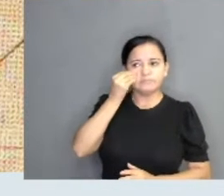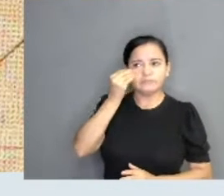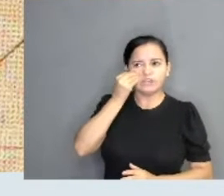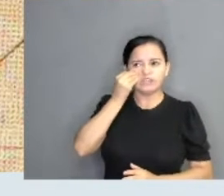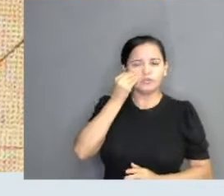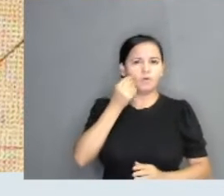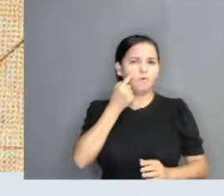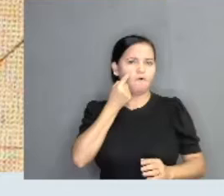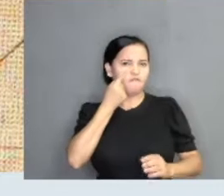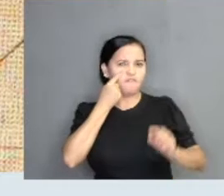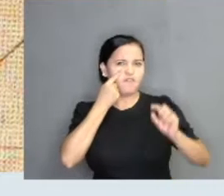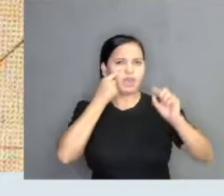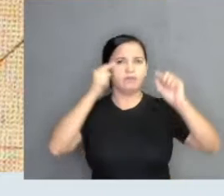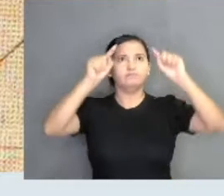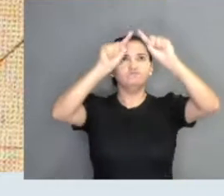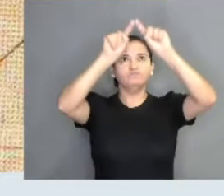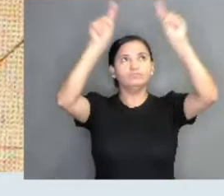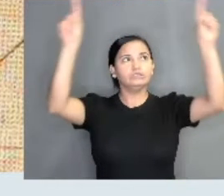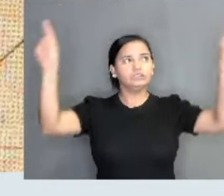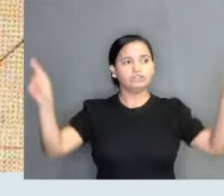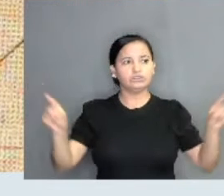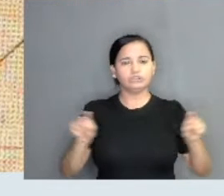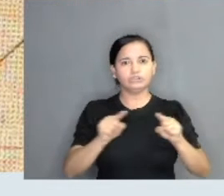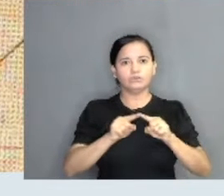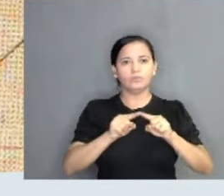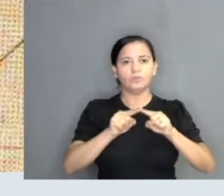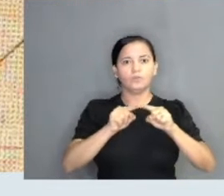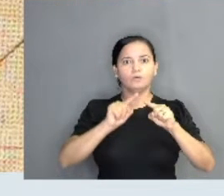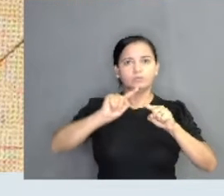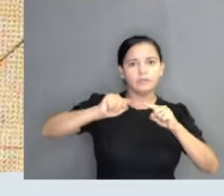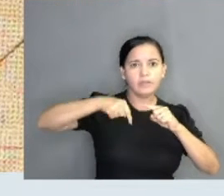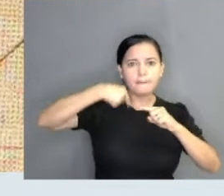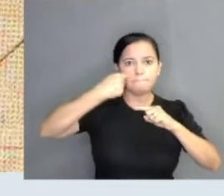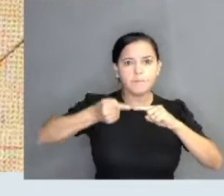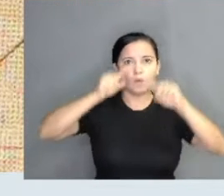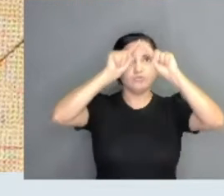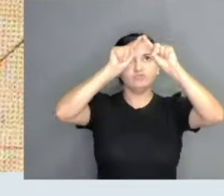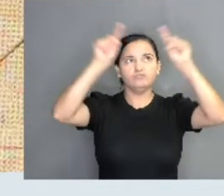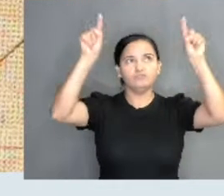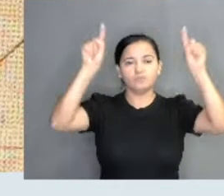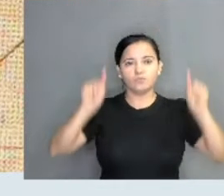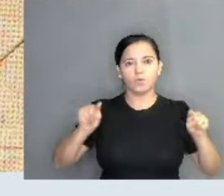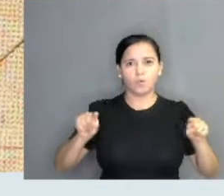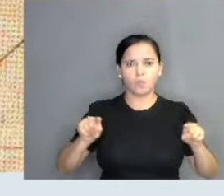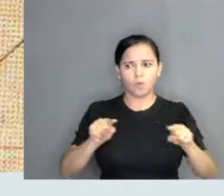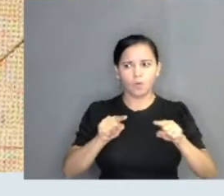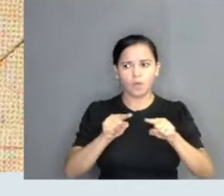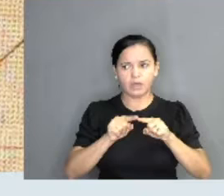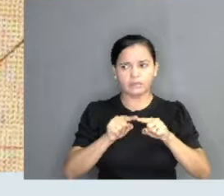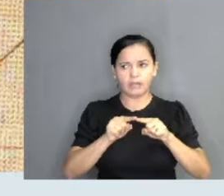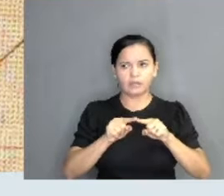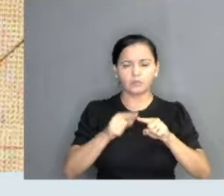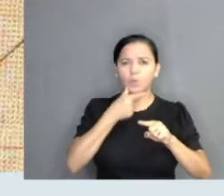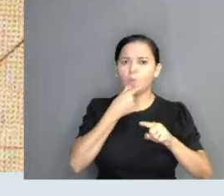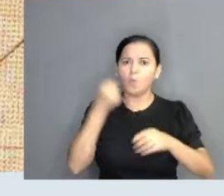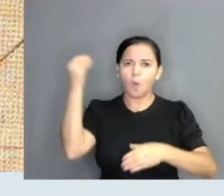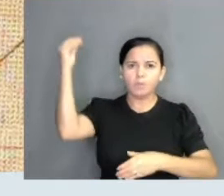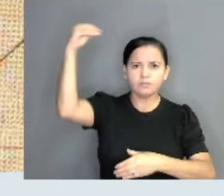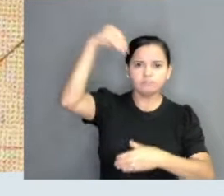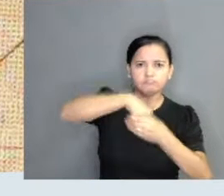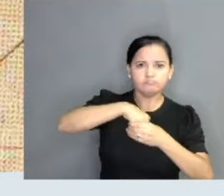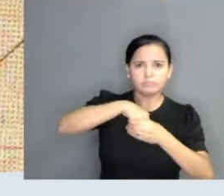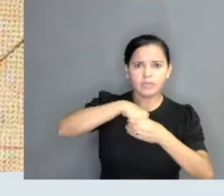que vocês podem perceber na imagem que não foi possível. Tanto é que o quadrado, ele desce